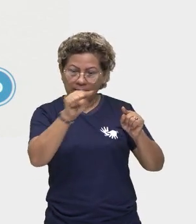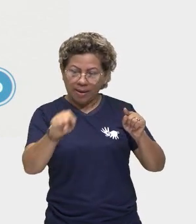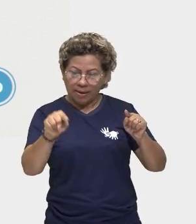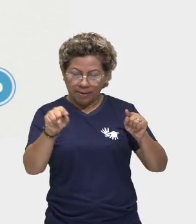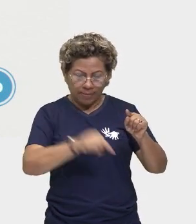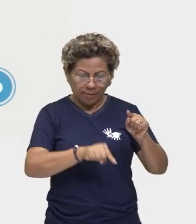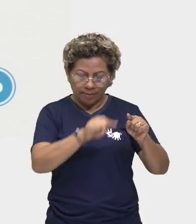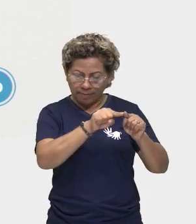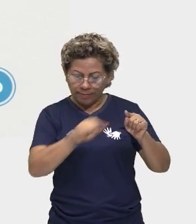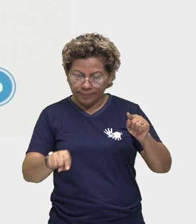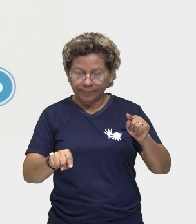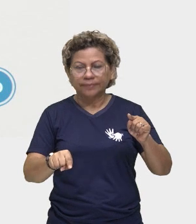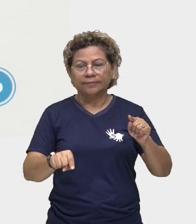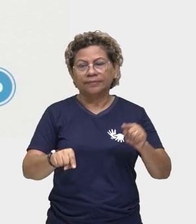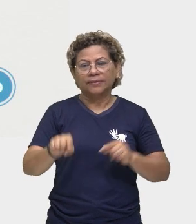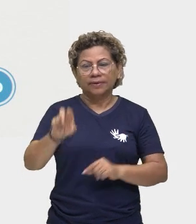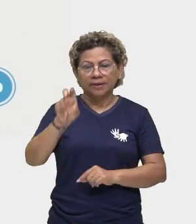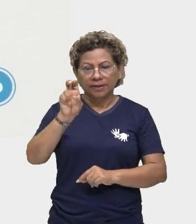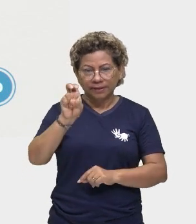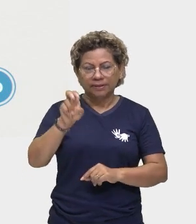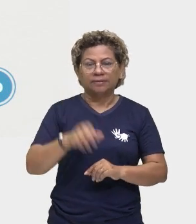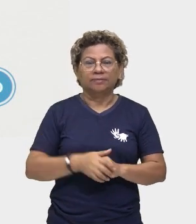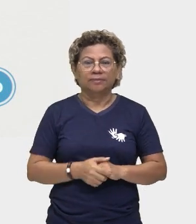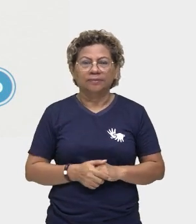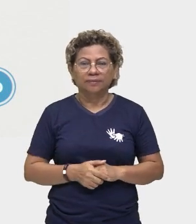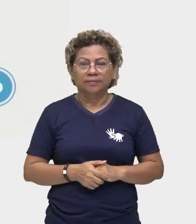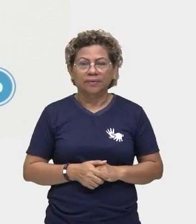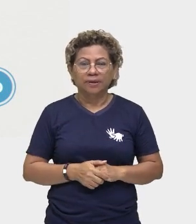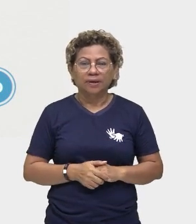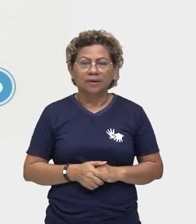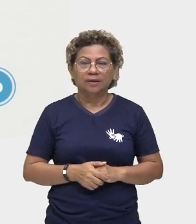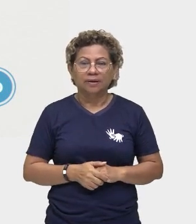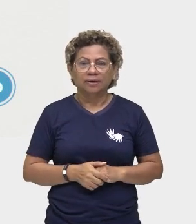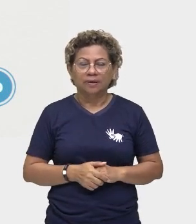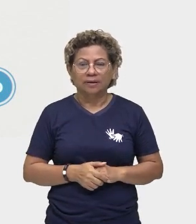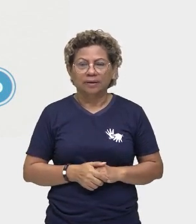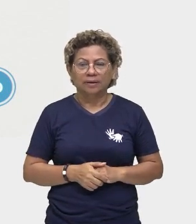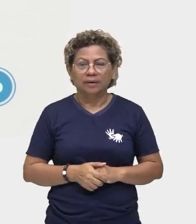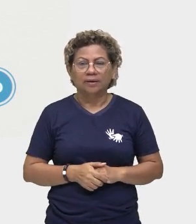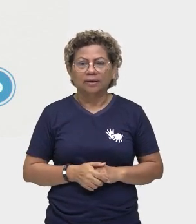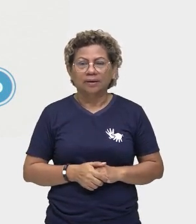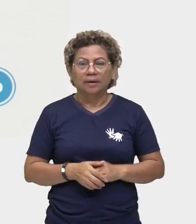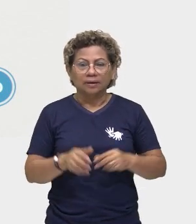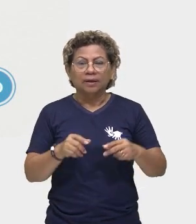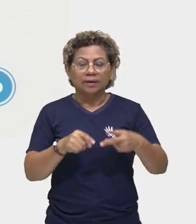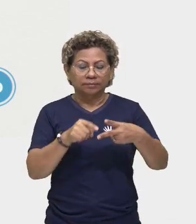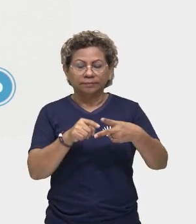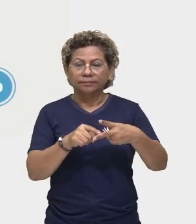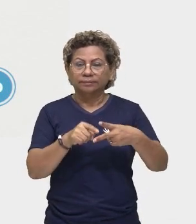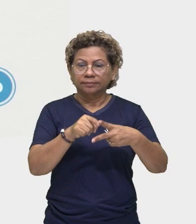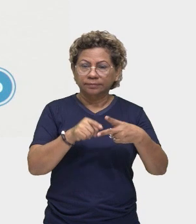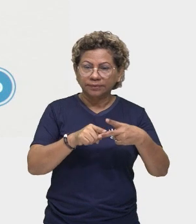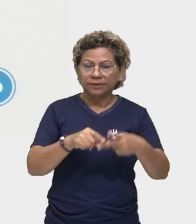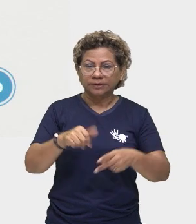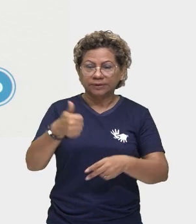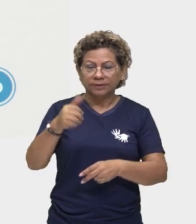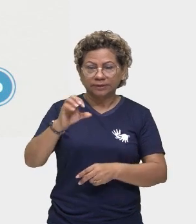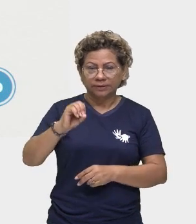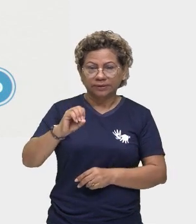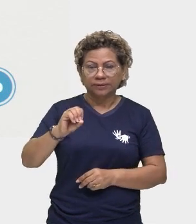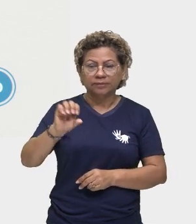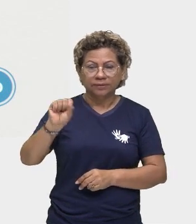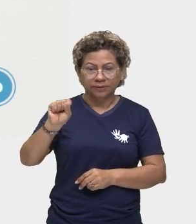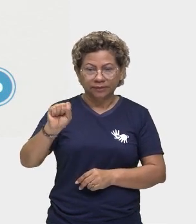5, né? Ficou meio feio aqui, mas deu para identificar as diagonais. E o hexágono possui quantos lados?